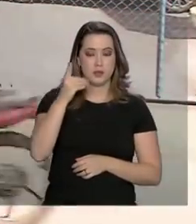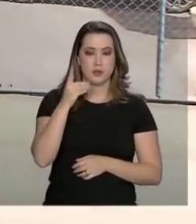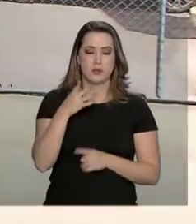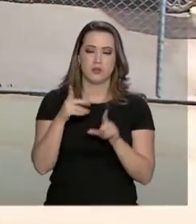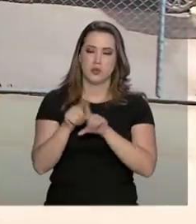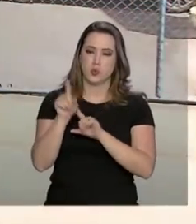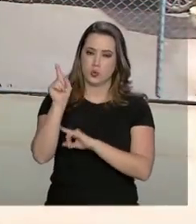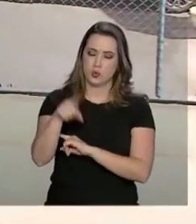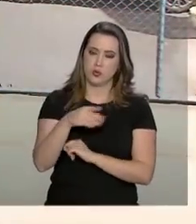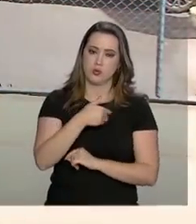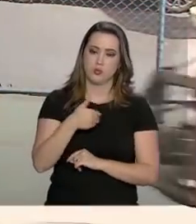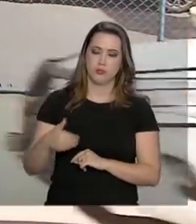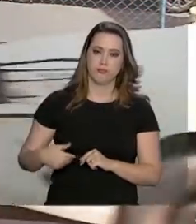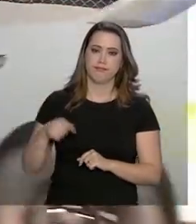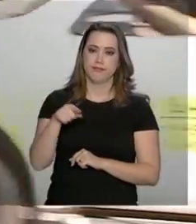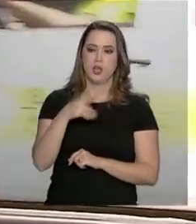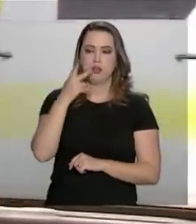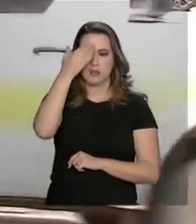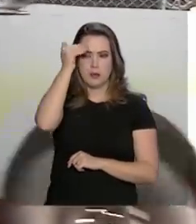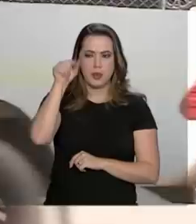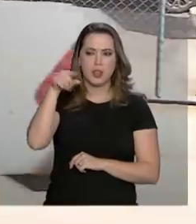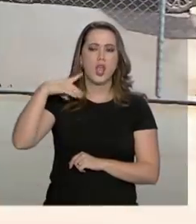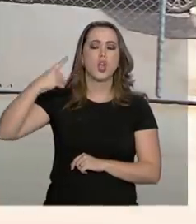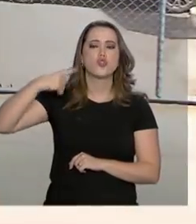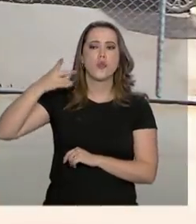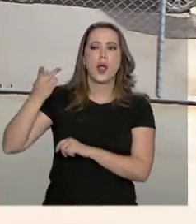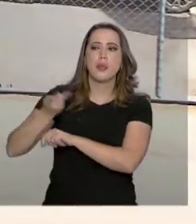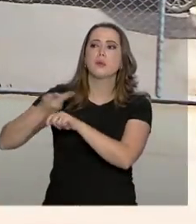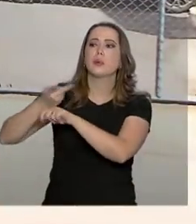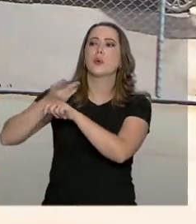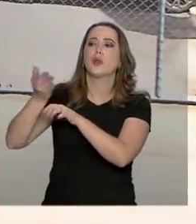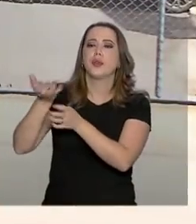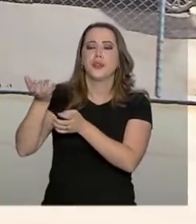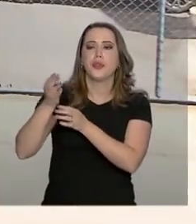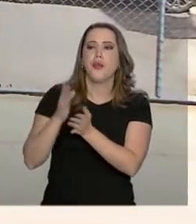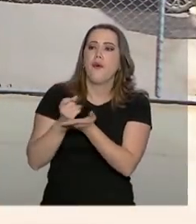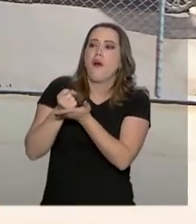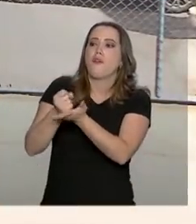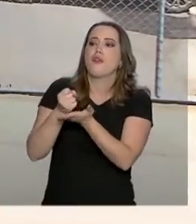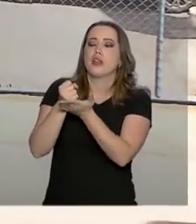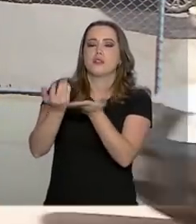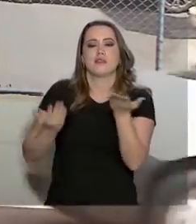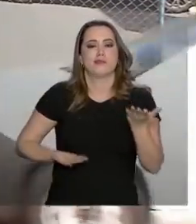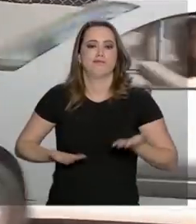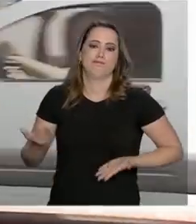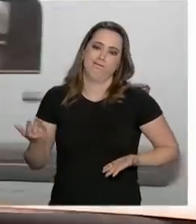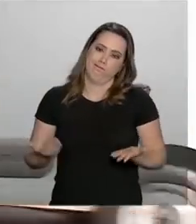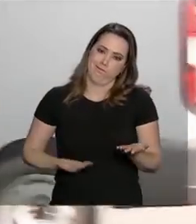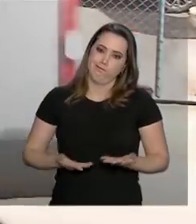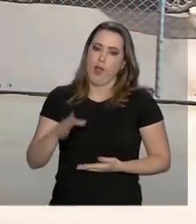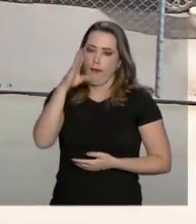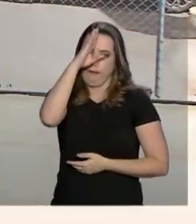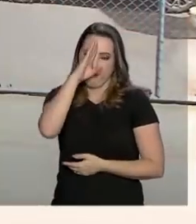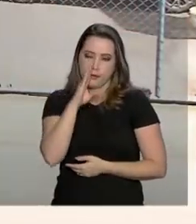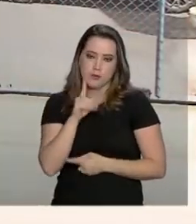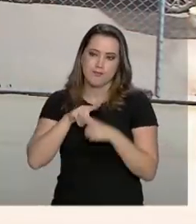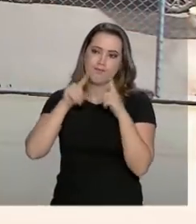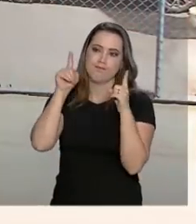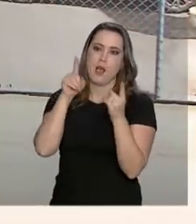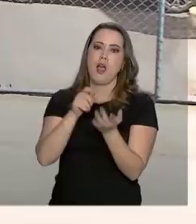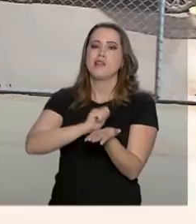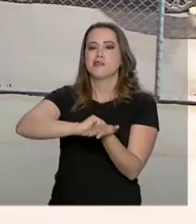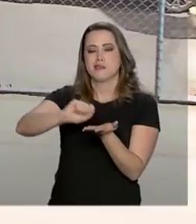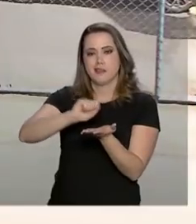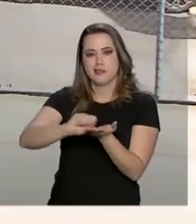advogados aliciando parentes das vítimas dessa tragédia aqui em Brumadinho, oferecendo um serviço como gratuito, mas em